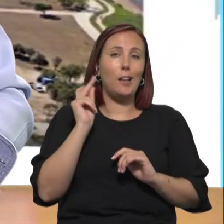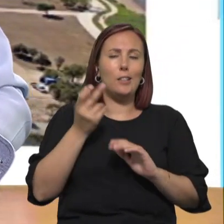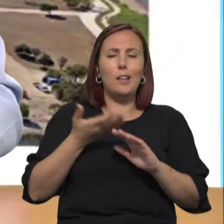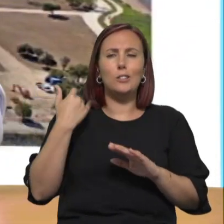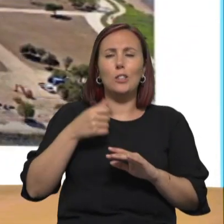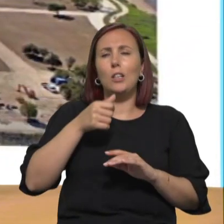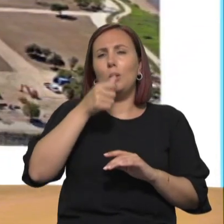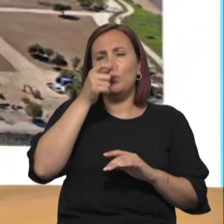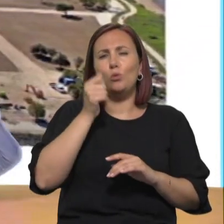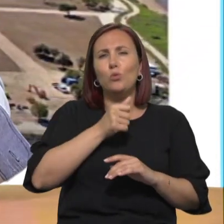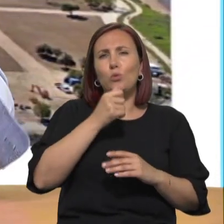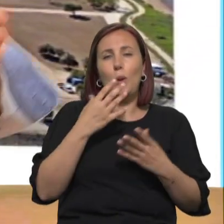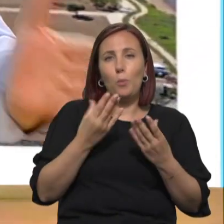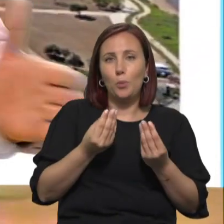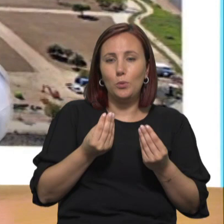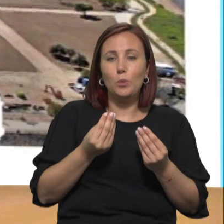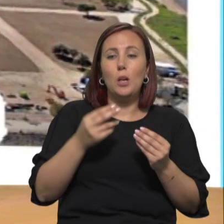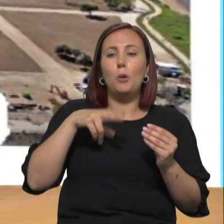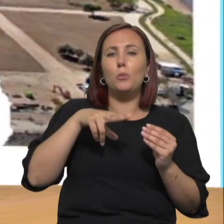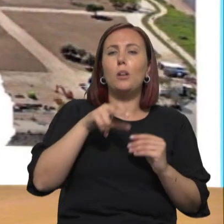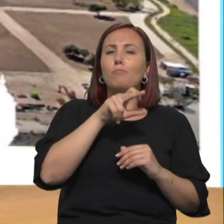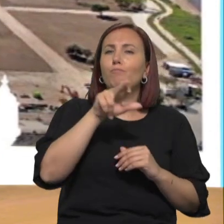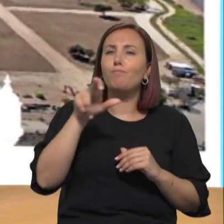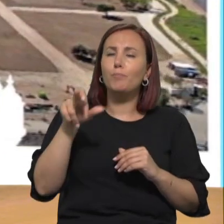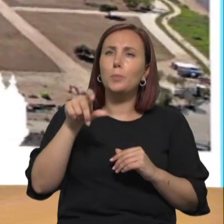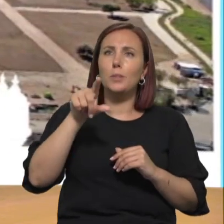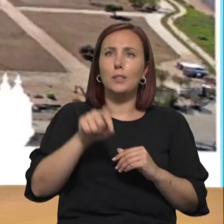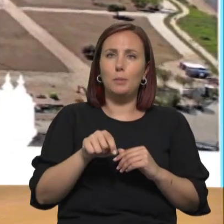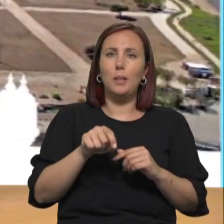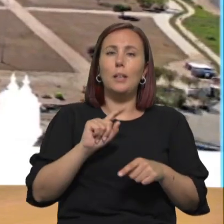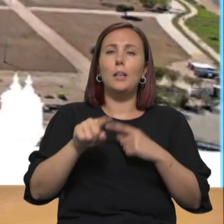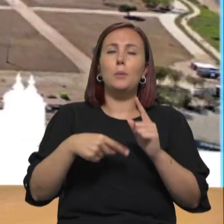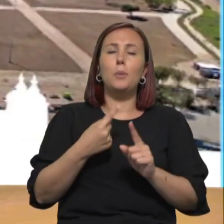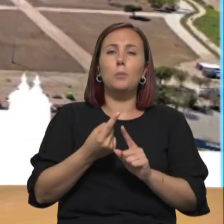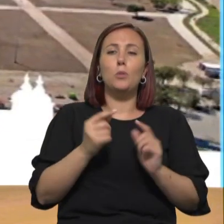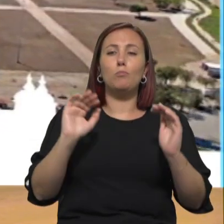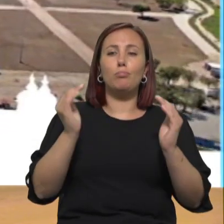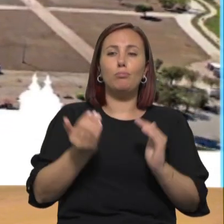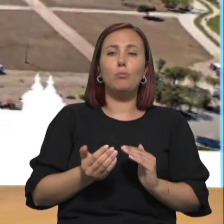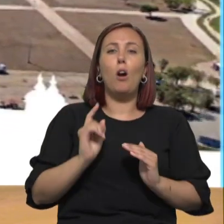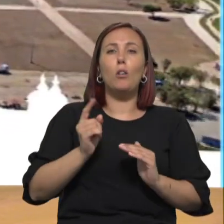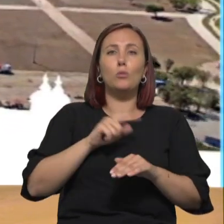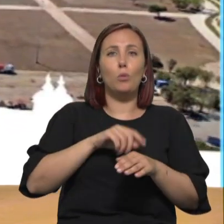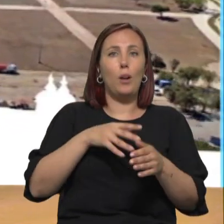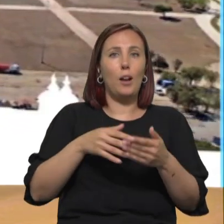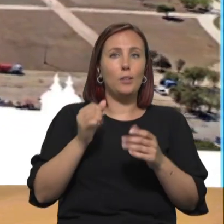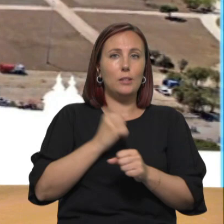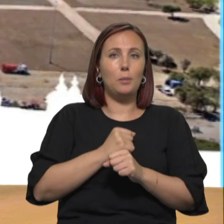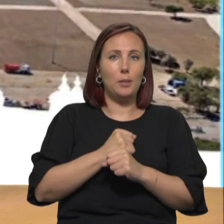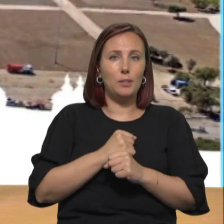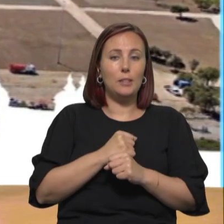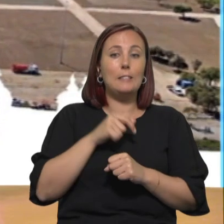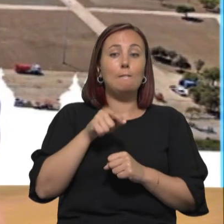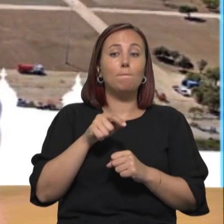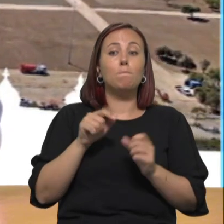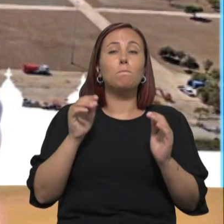vida fora, em Portugal também mais recentemente, para se conseguir uma redução do horário de trabalho. Hoje essa redução